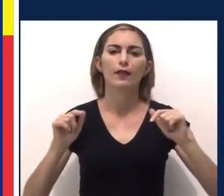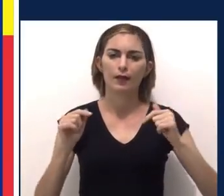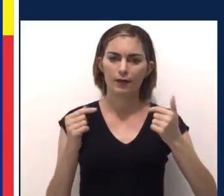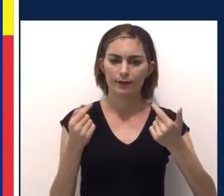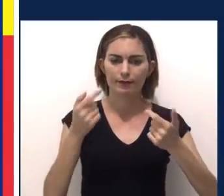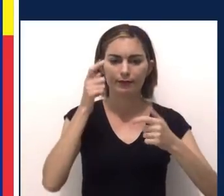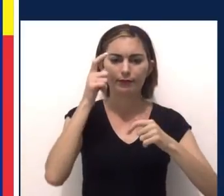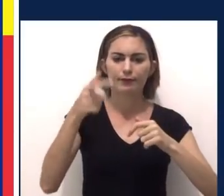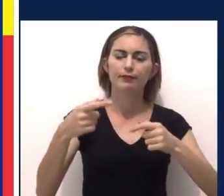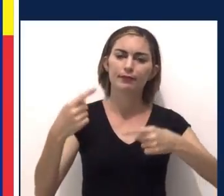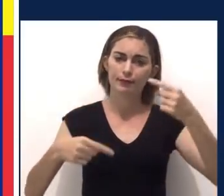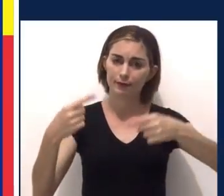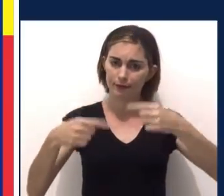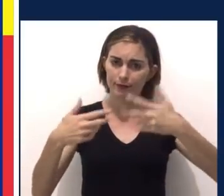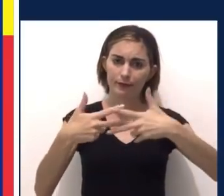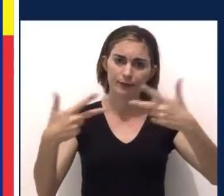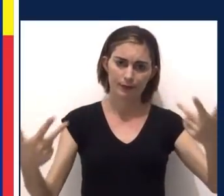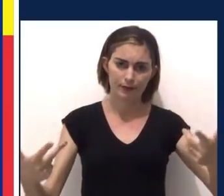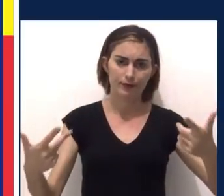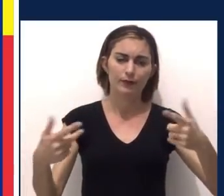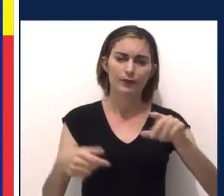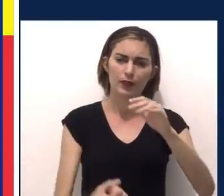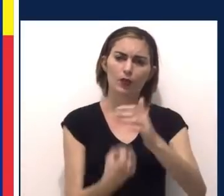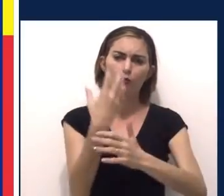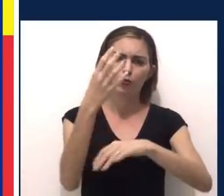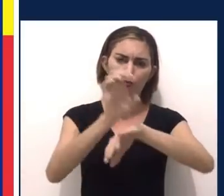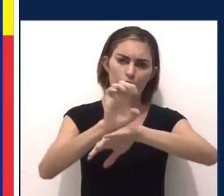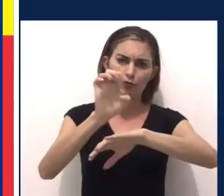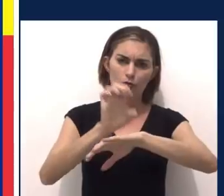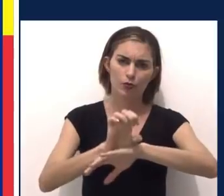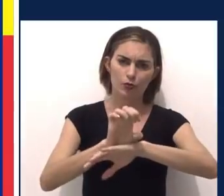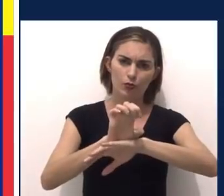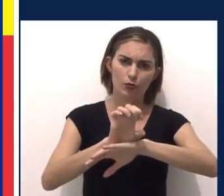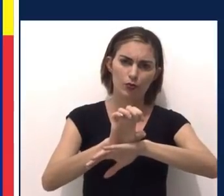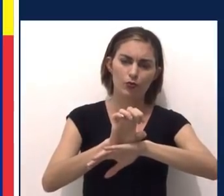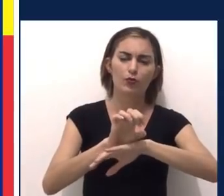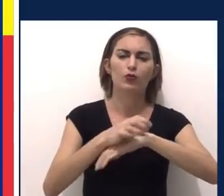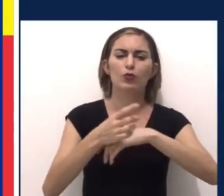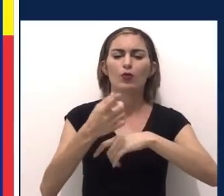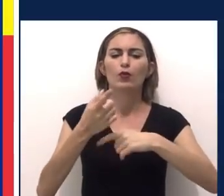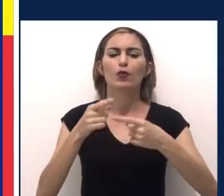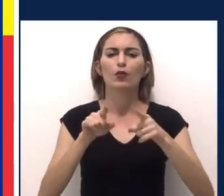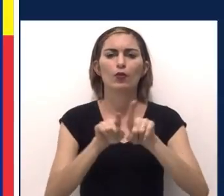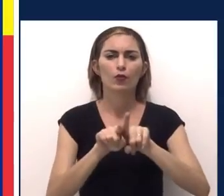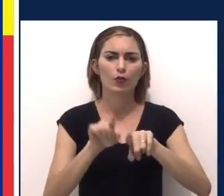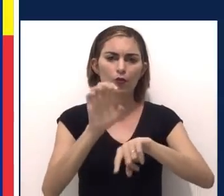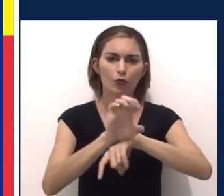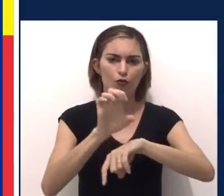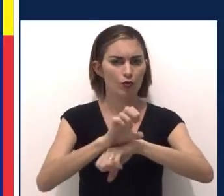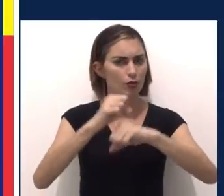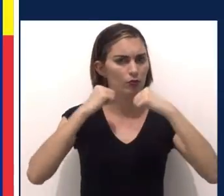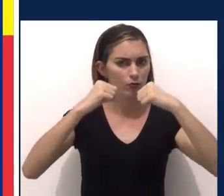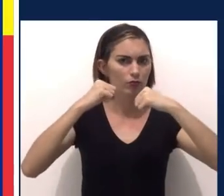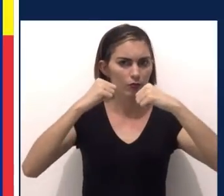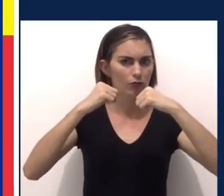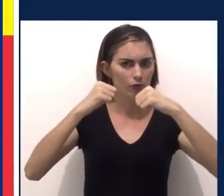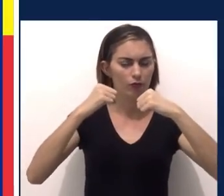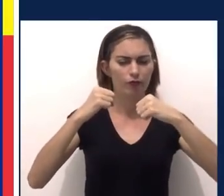interesses coletivos. Então, vejam, então surge um Estado centralizador, um Estado